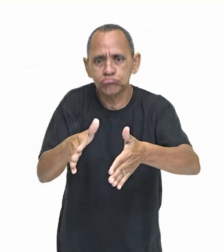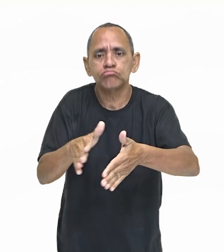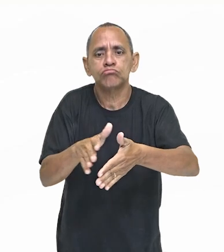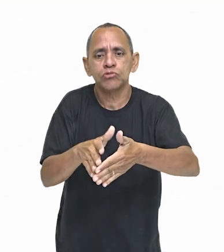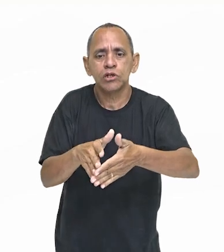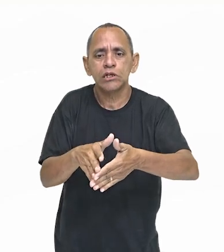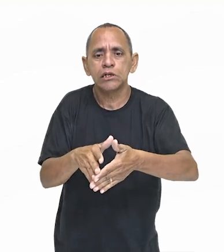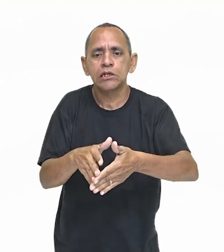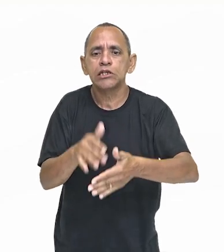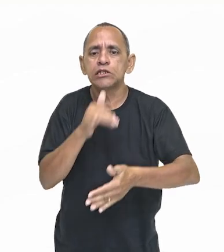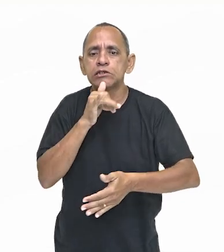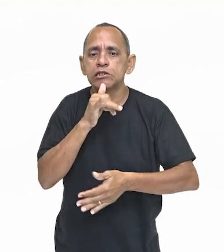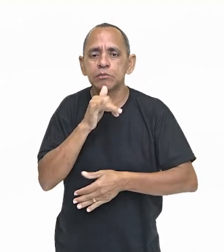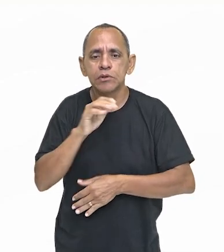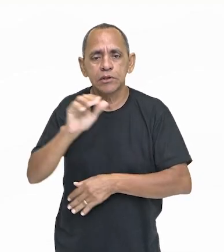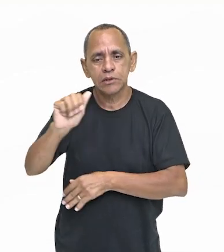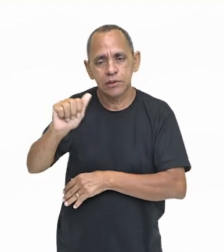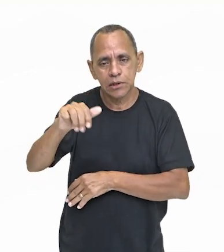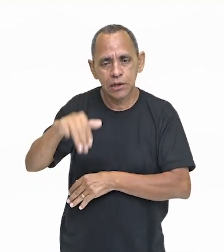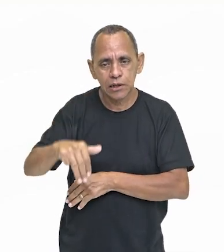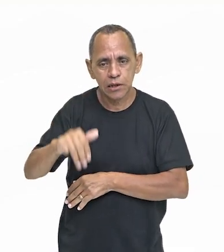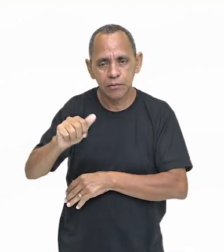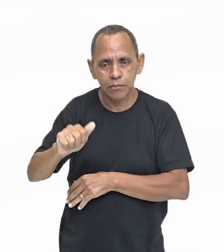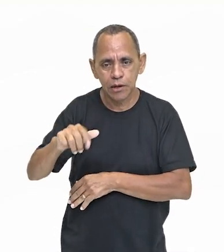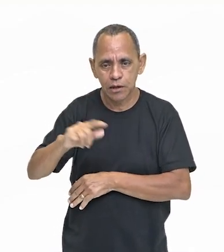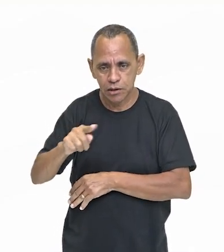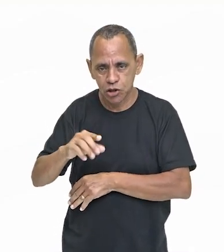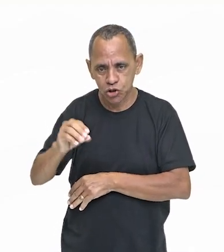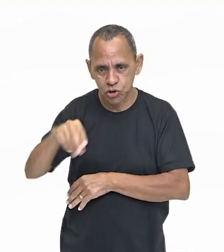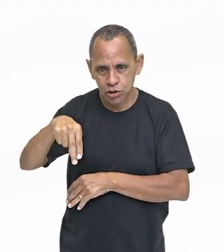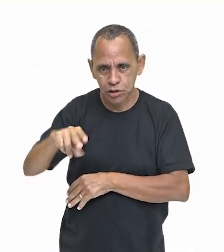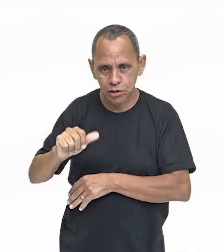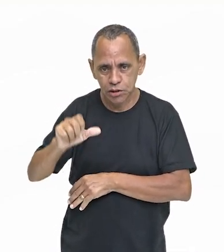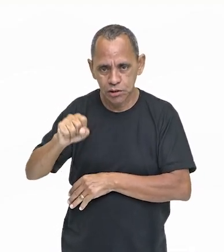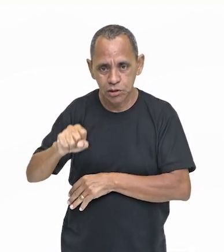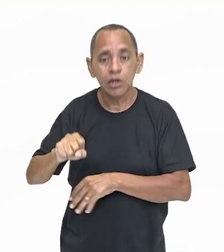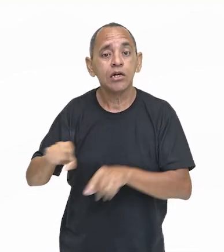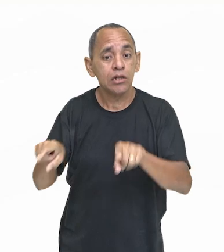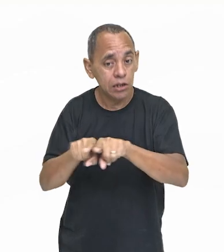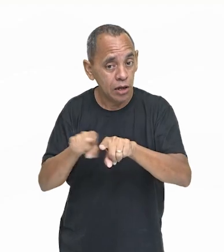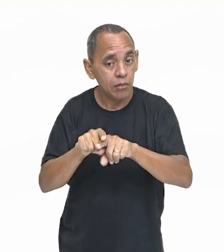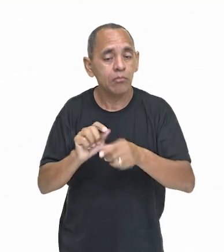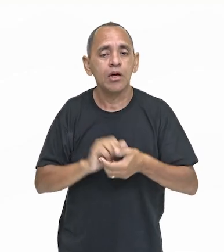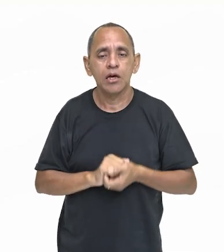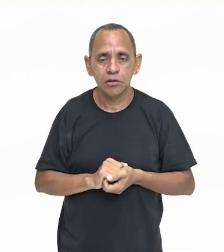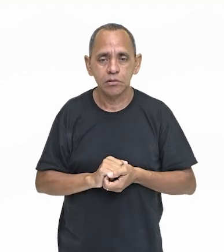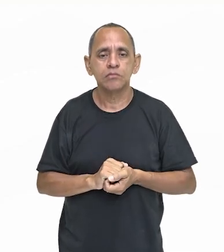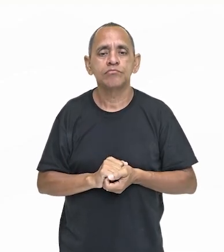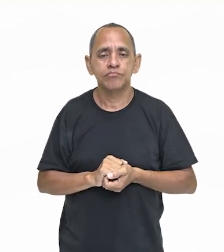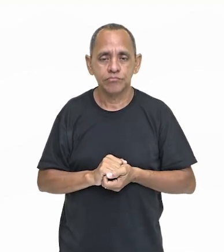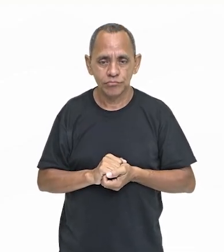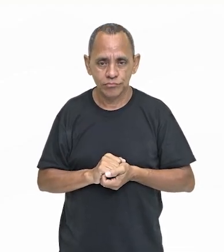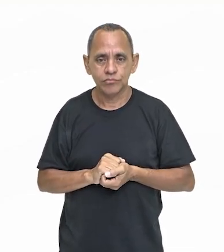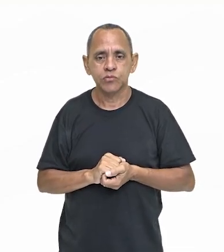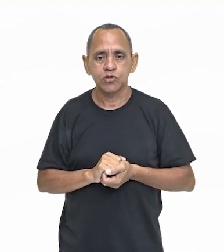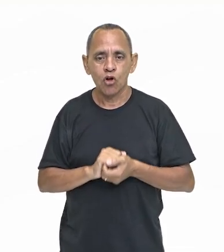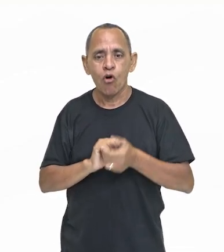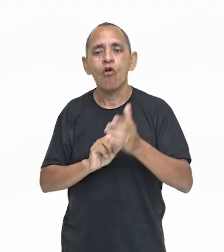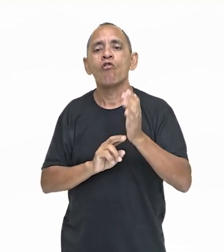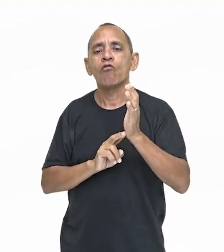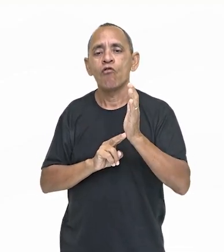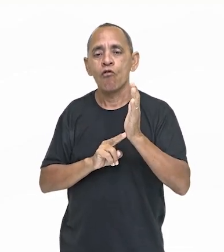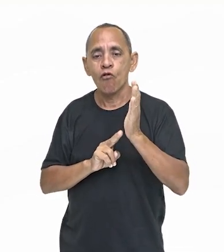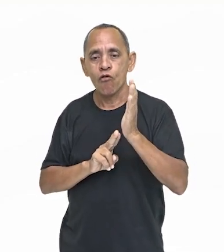Amazonas é um dos maiores rios que tem no Brasil e o maior em nível, né, em volume d'água do mundo, né, nosso rio